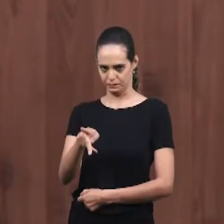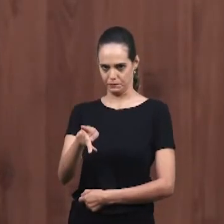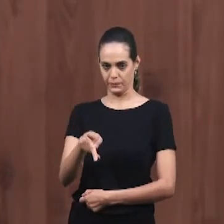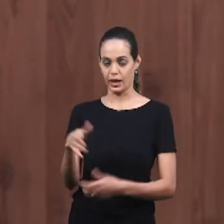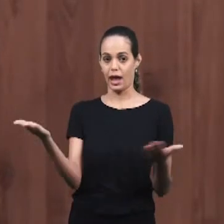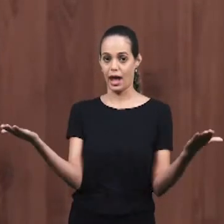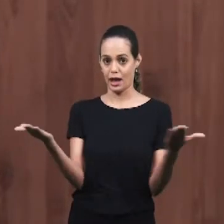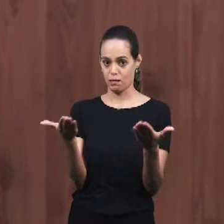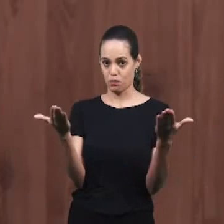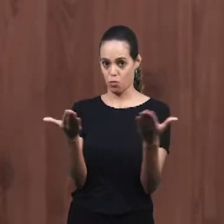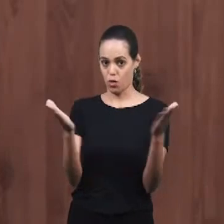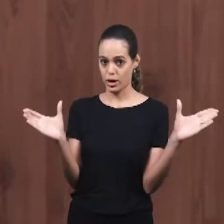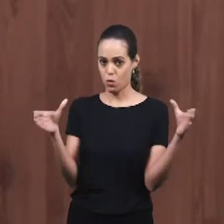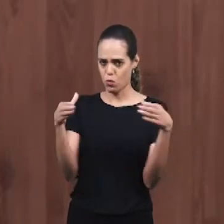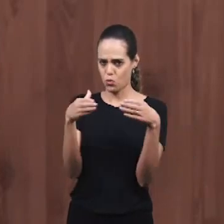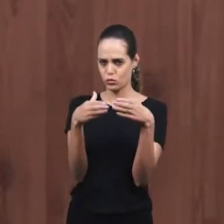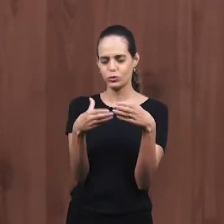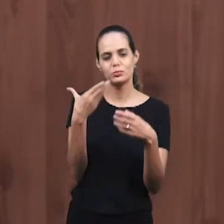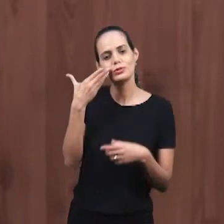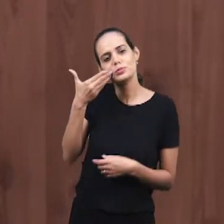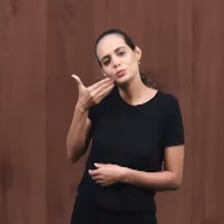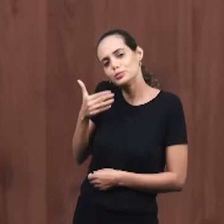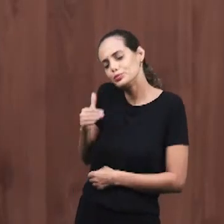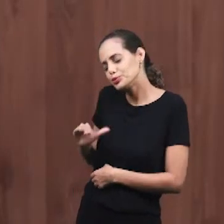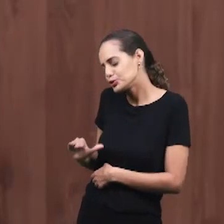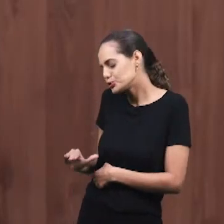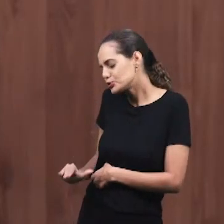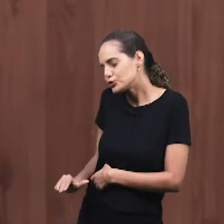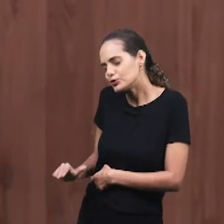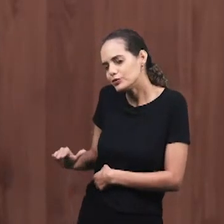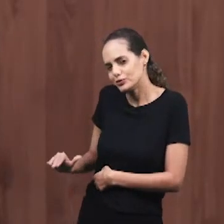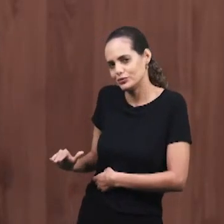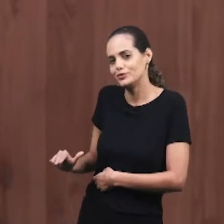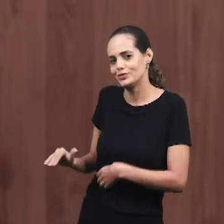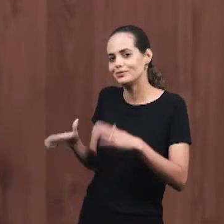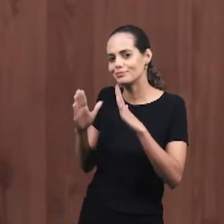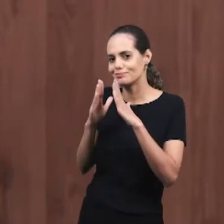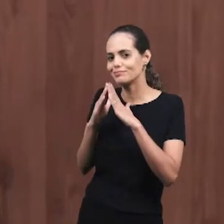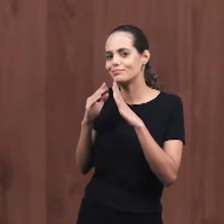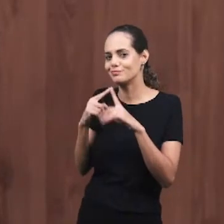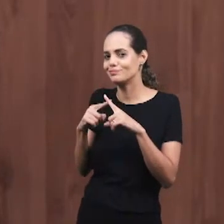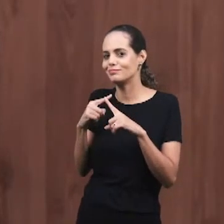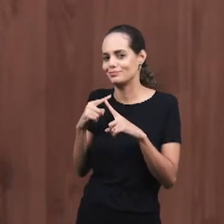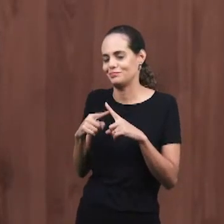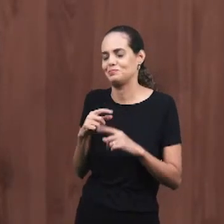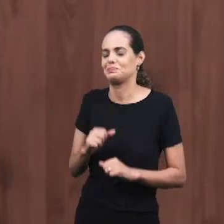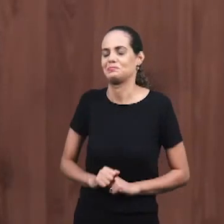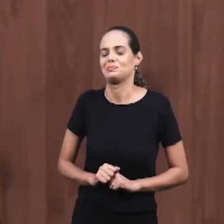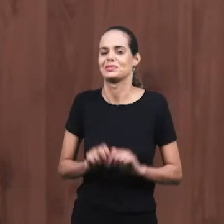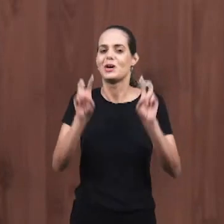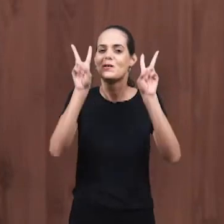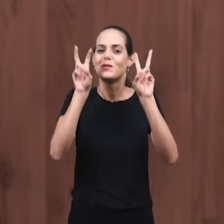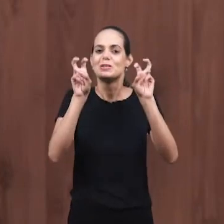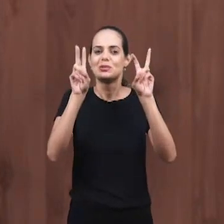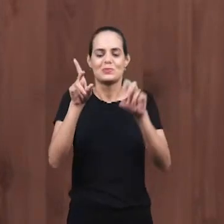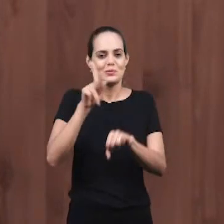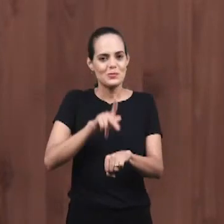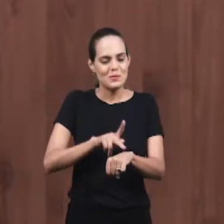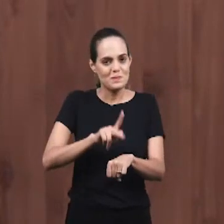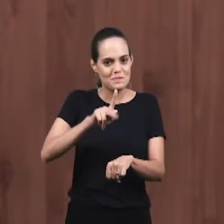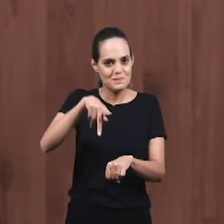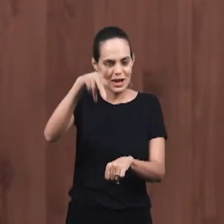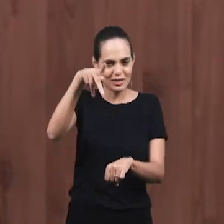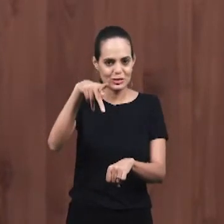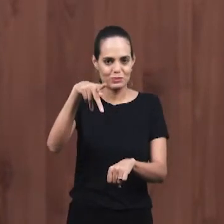agora, no final, destinada às crianças, aos menores. Essas crianças são os pequeninos da igreja. O assunto é